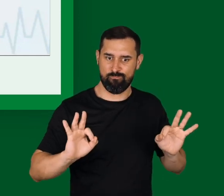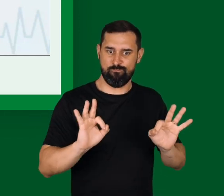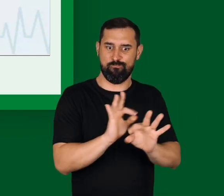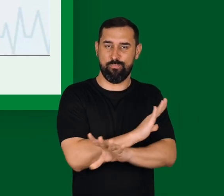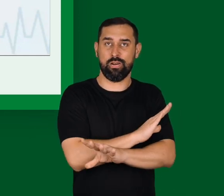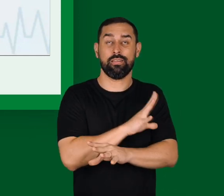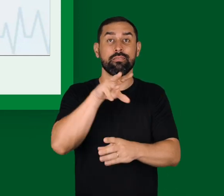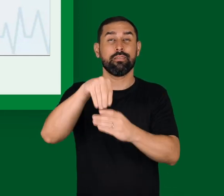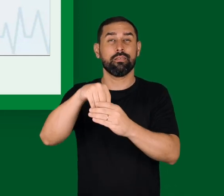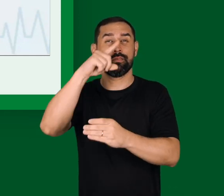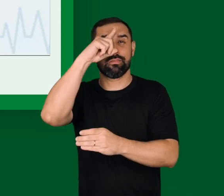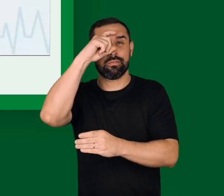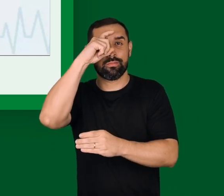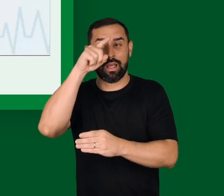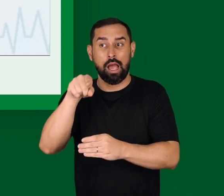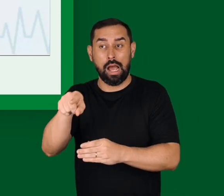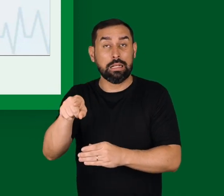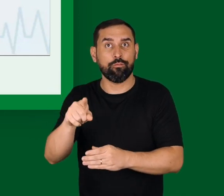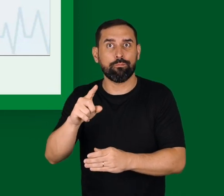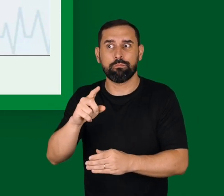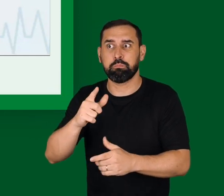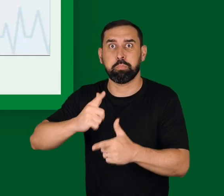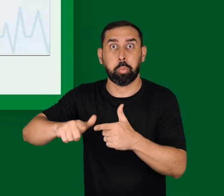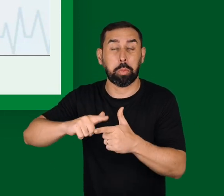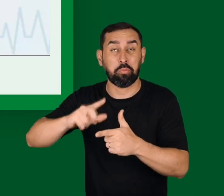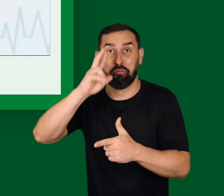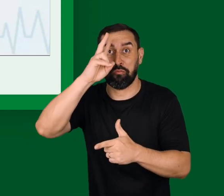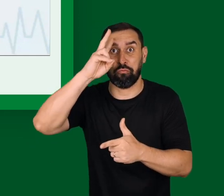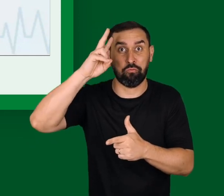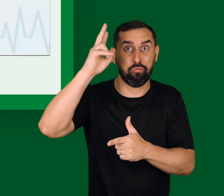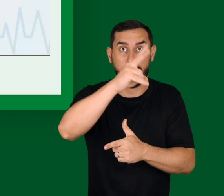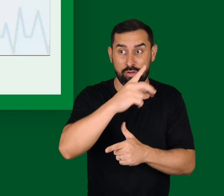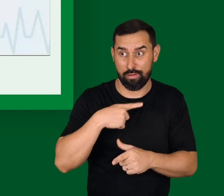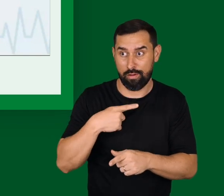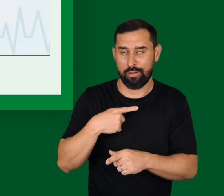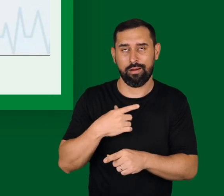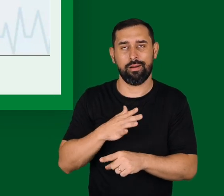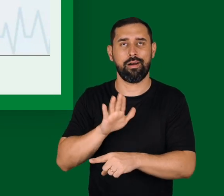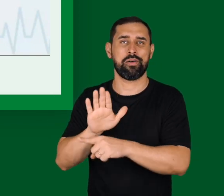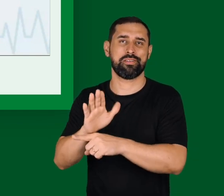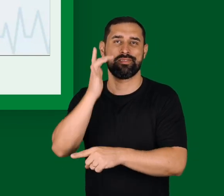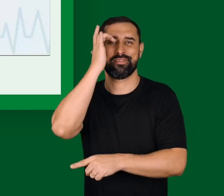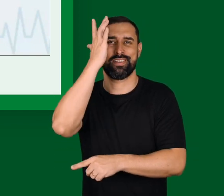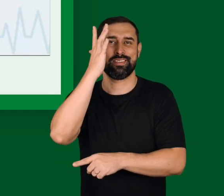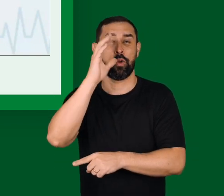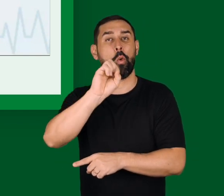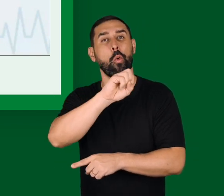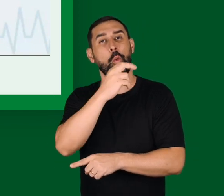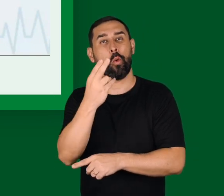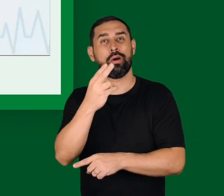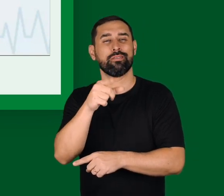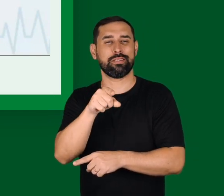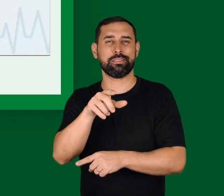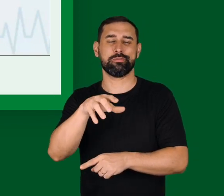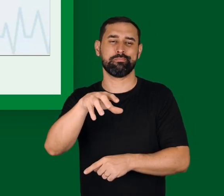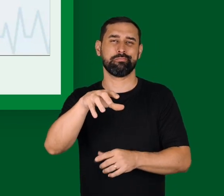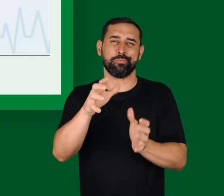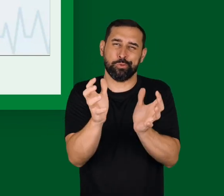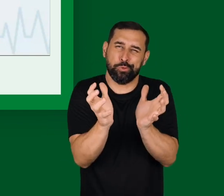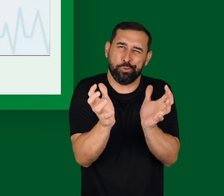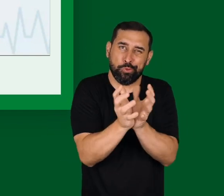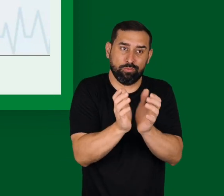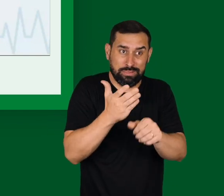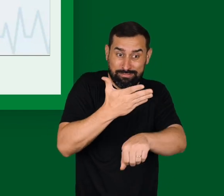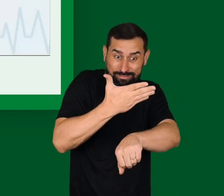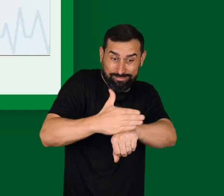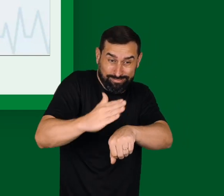para fazer isso dentro da unidade hospitalar, nas crianças graves ou nas unidades de atendimento, né, a gente tem uma